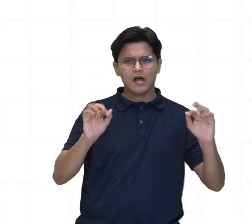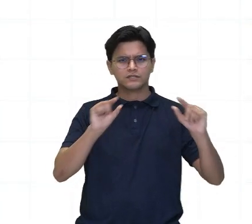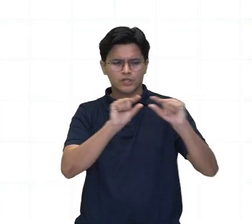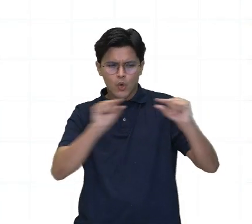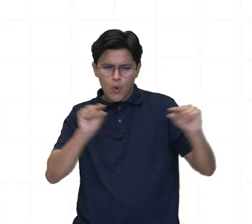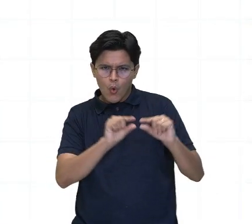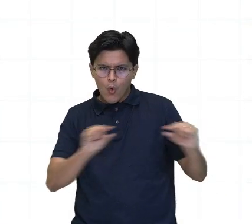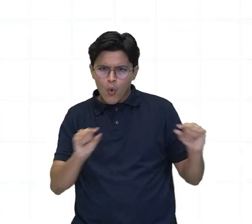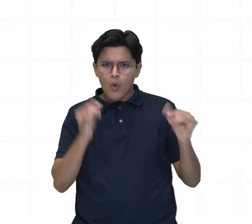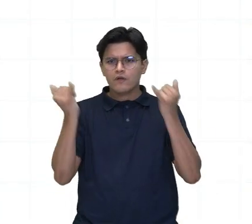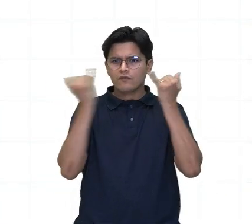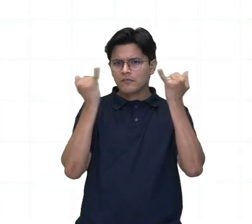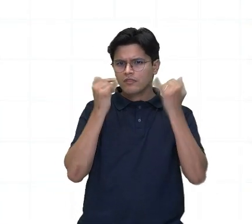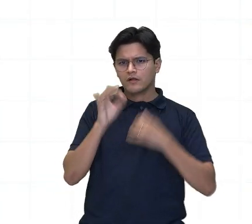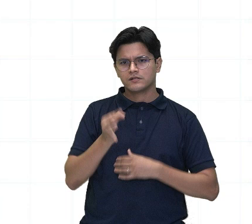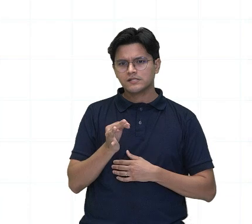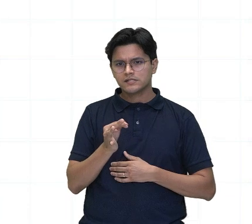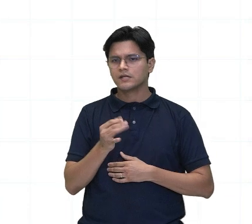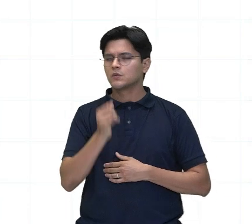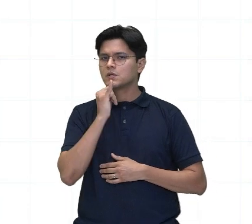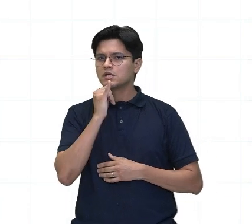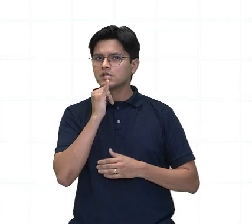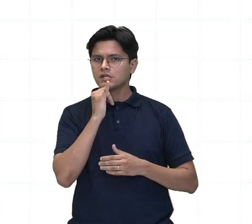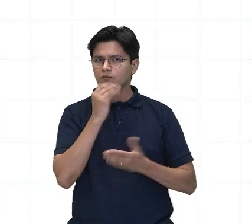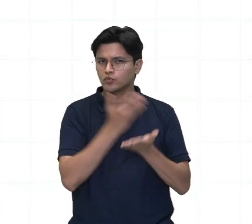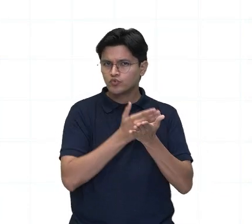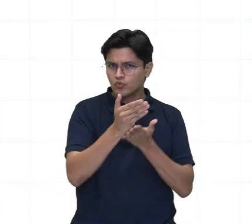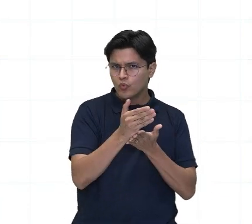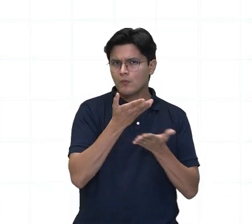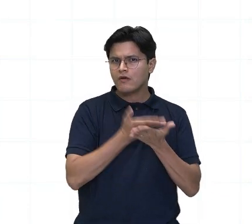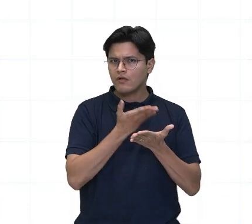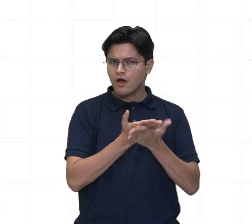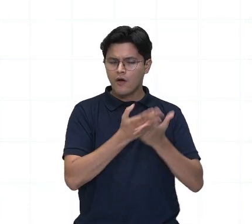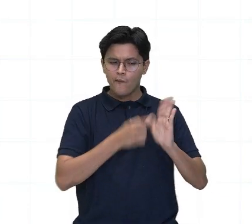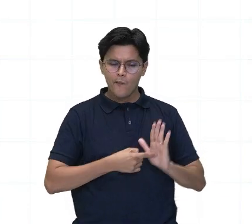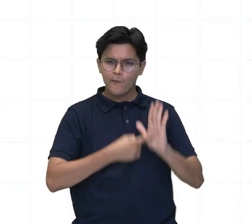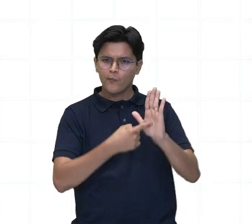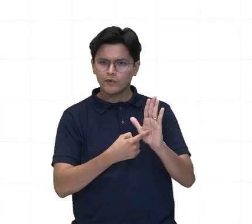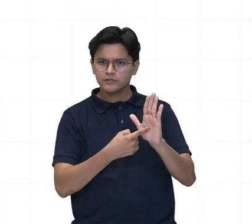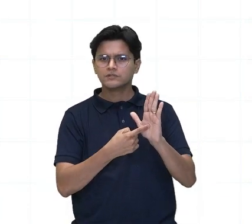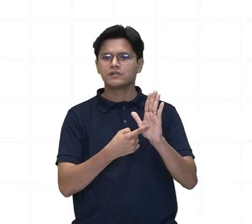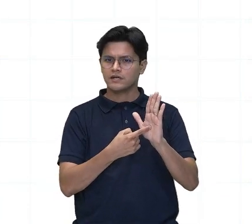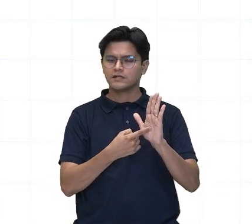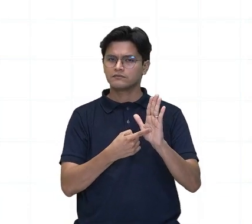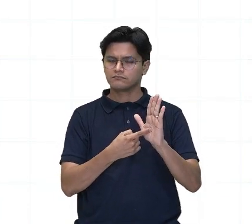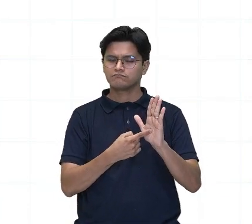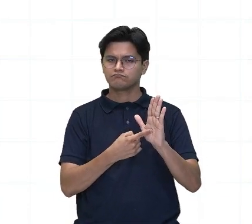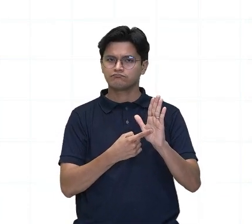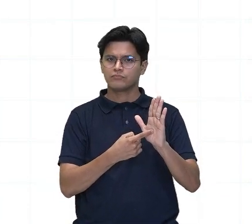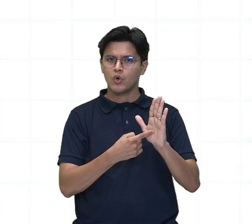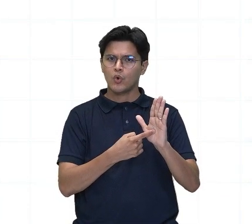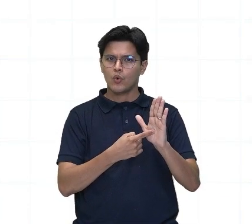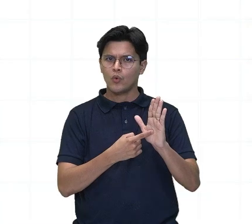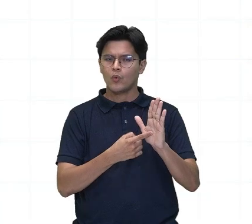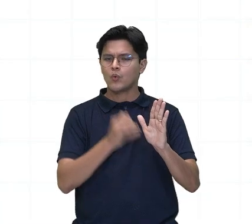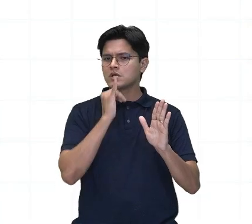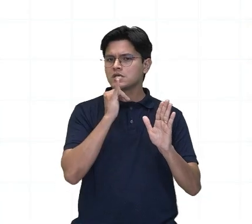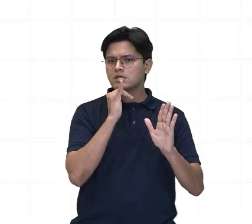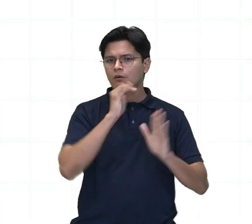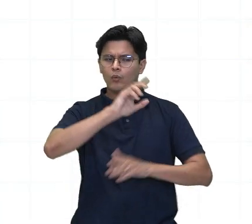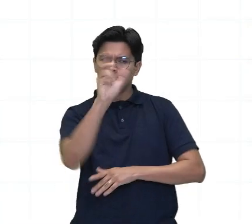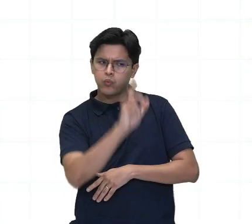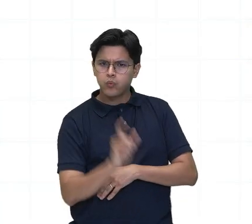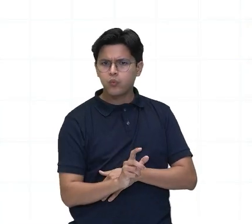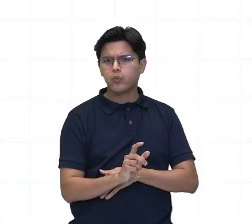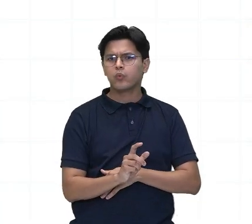gente viu no início, aqui, quando a gente começa a falar que tem a pichação, e tem o grafite do meu lado, então vejo